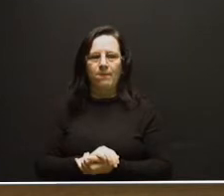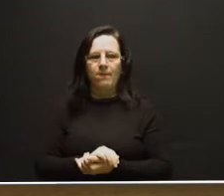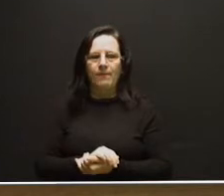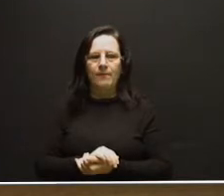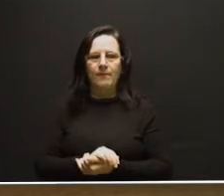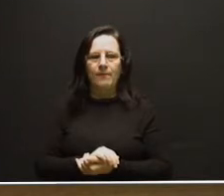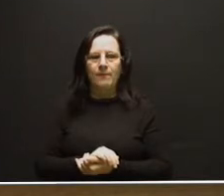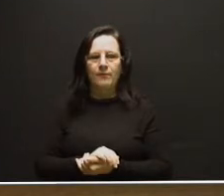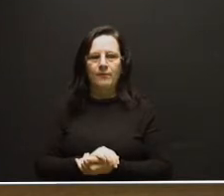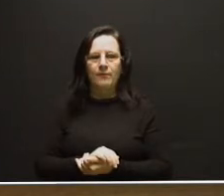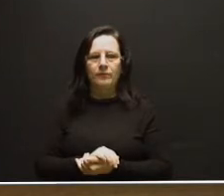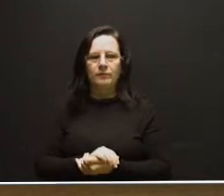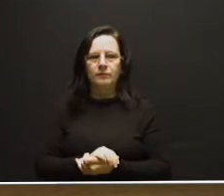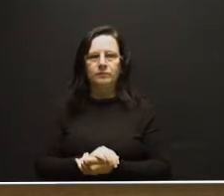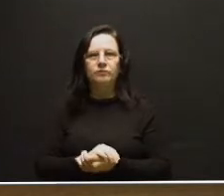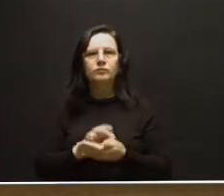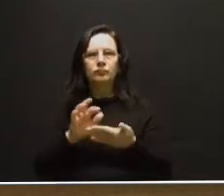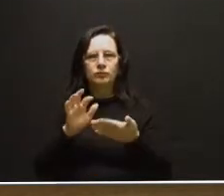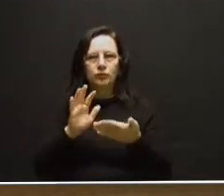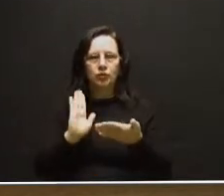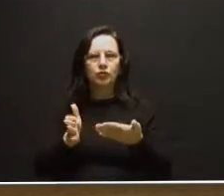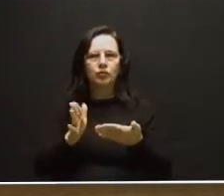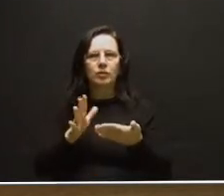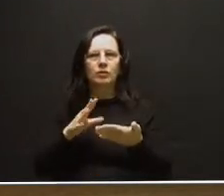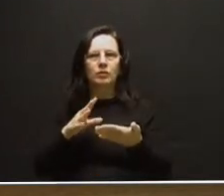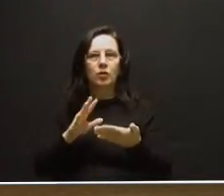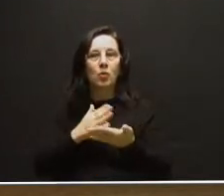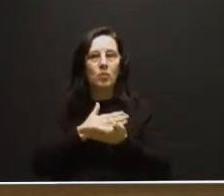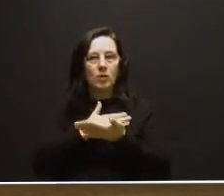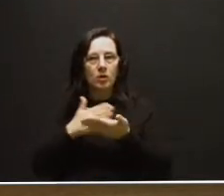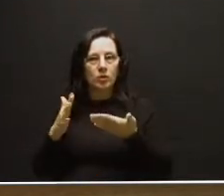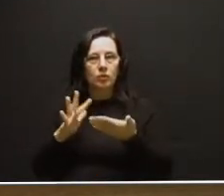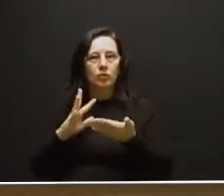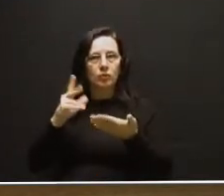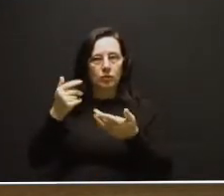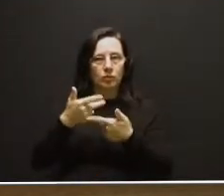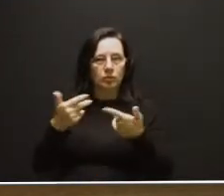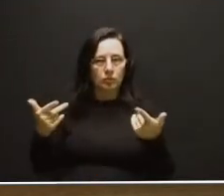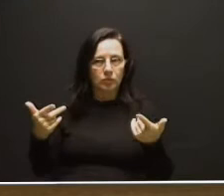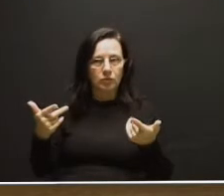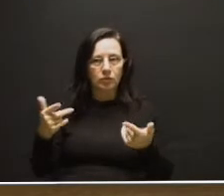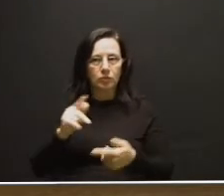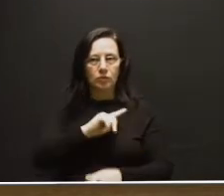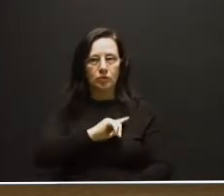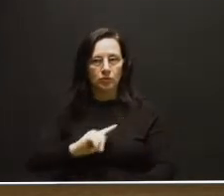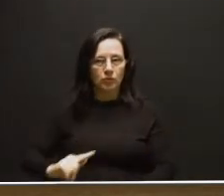está colocando aqui já tomou algumas providências o governo municipal